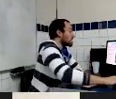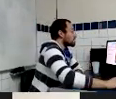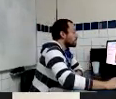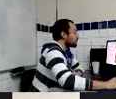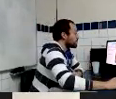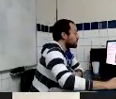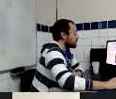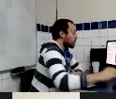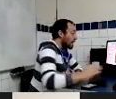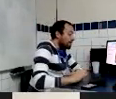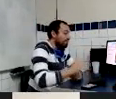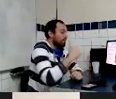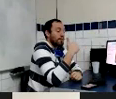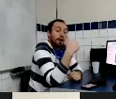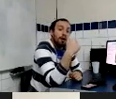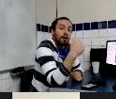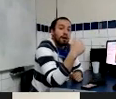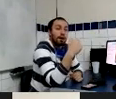Bem, gente, bora lá.